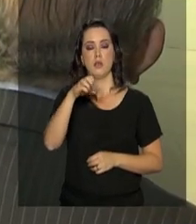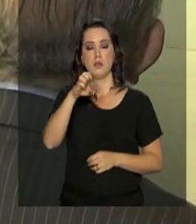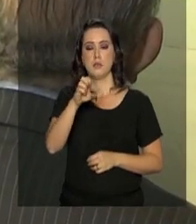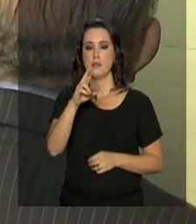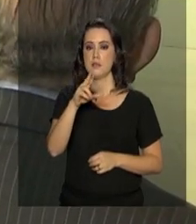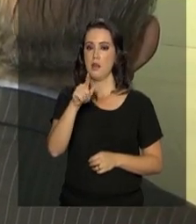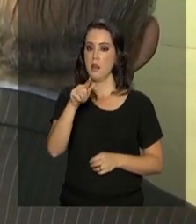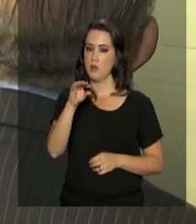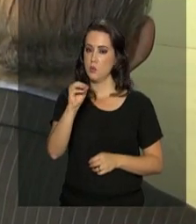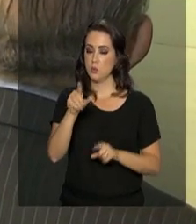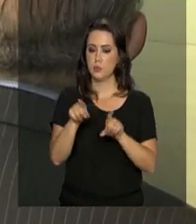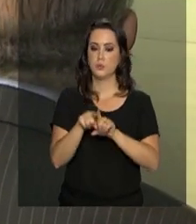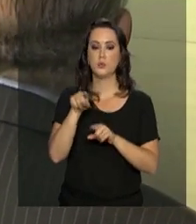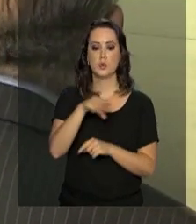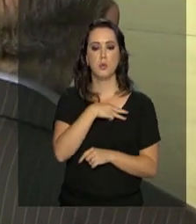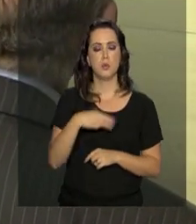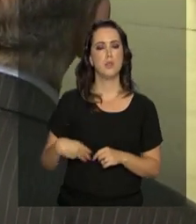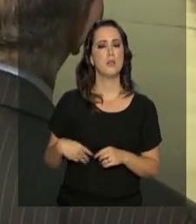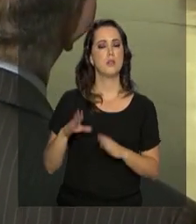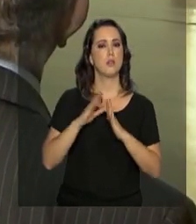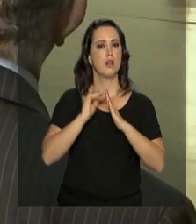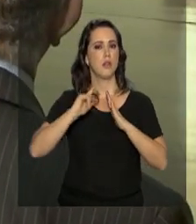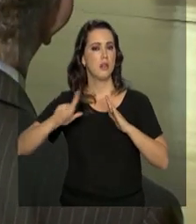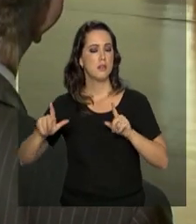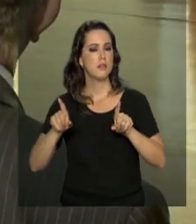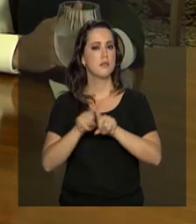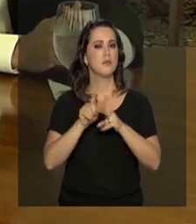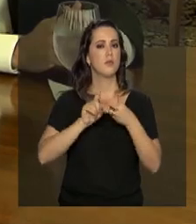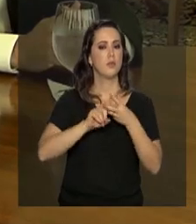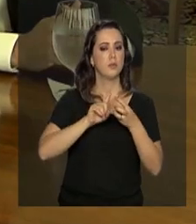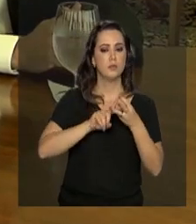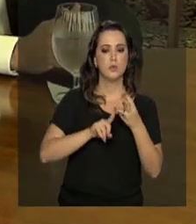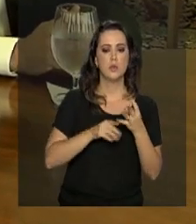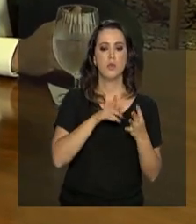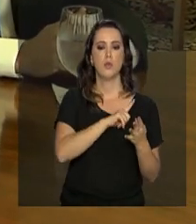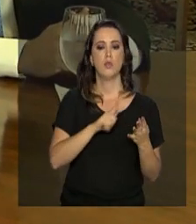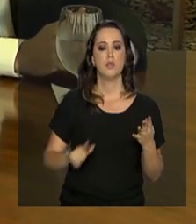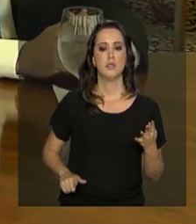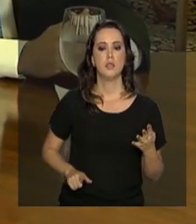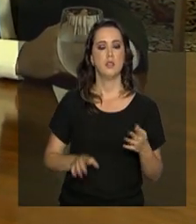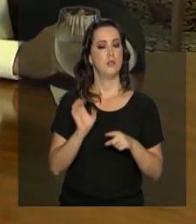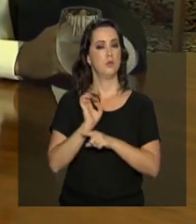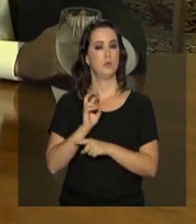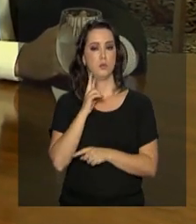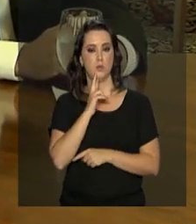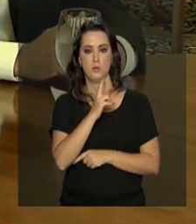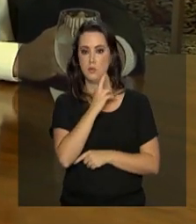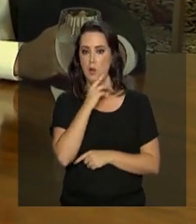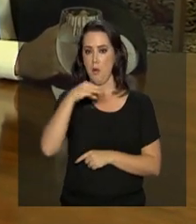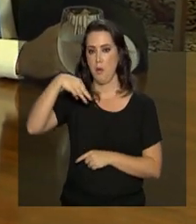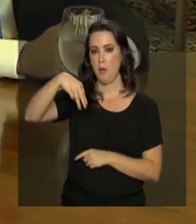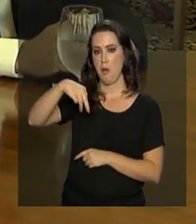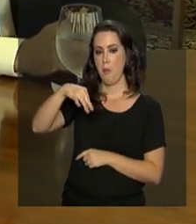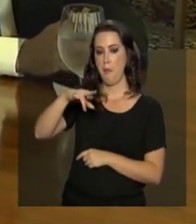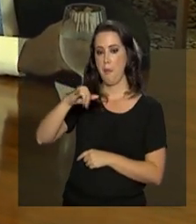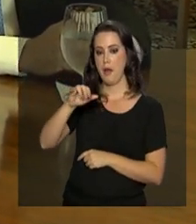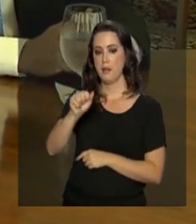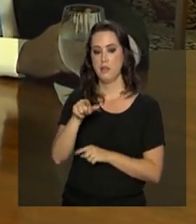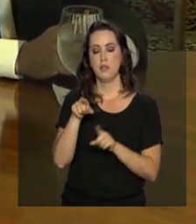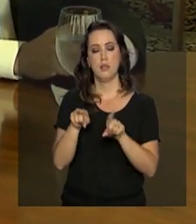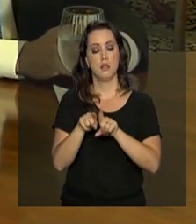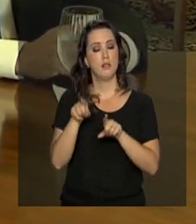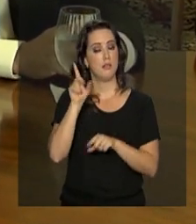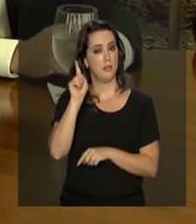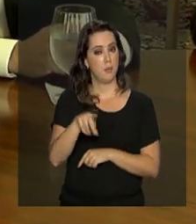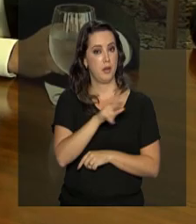raul jugmann o ministro chefe da casa civil eliseu padilha a governadora do estado de roraima maria sueli silva campos e o